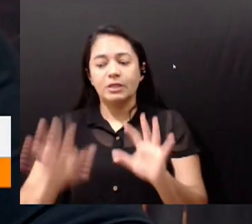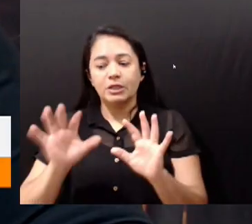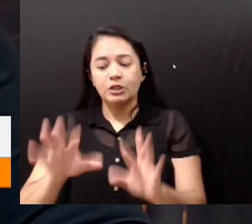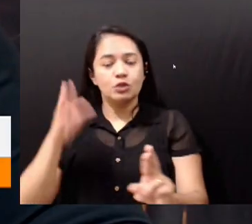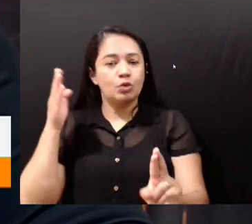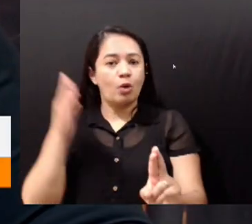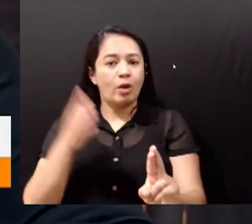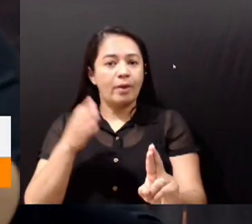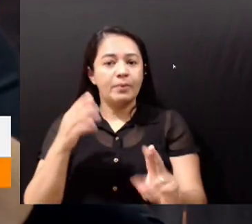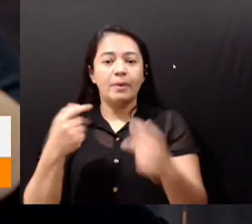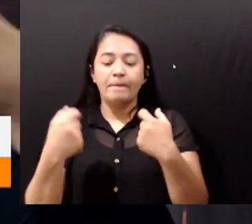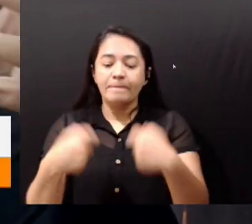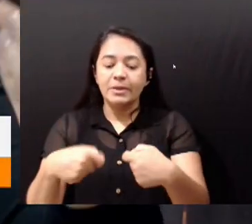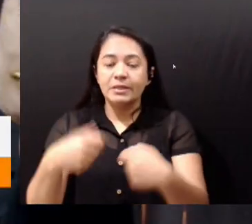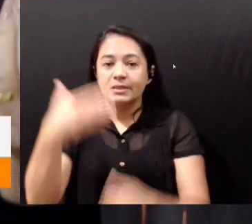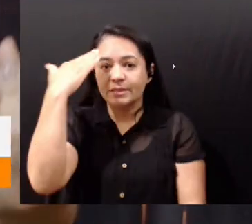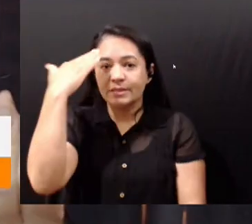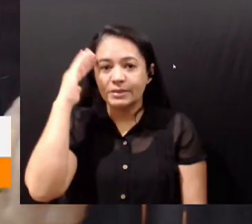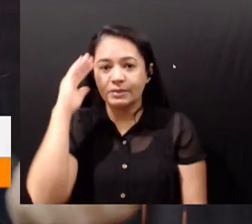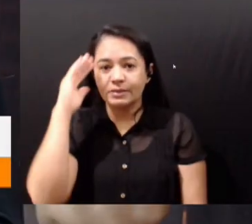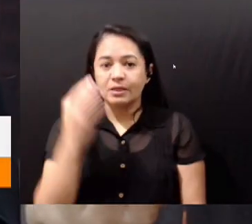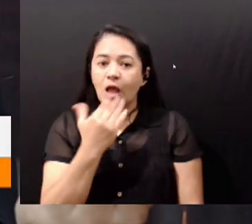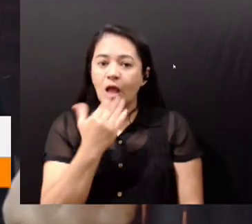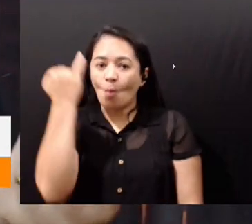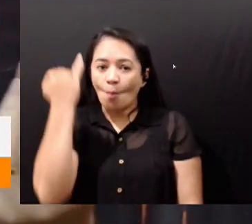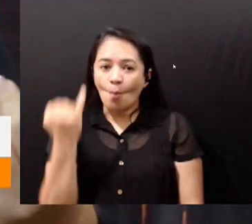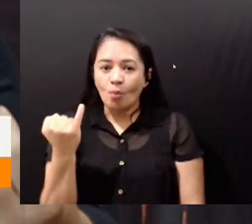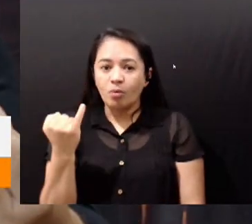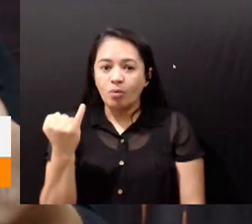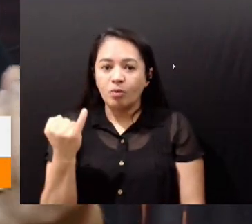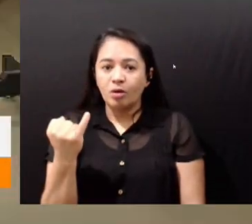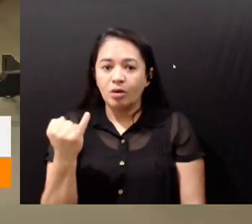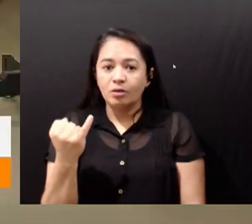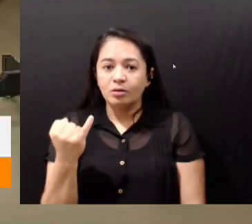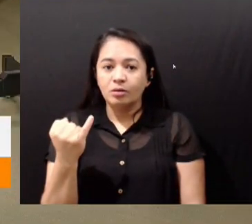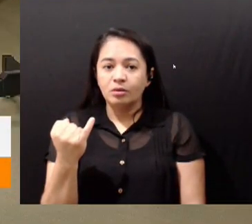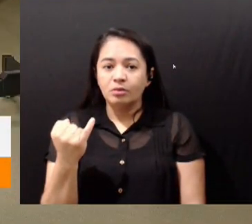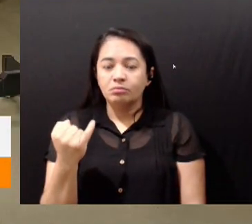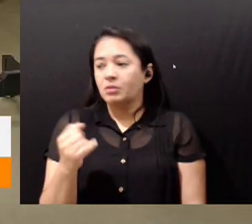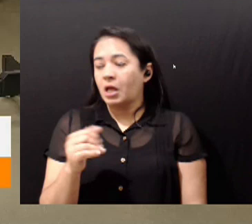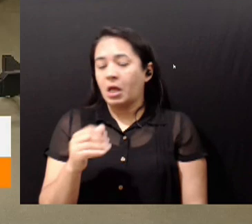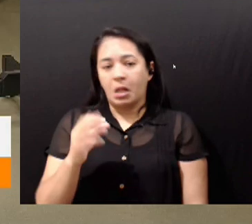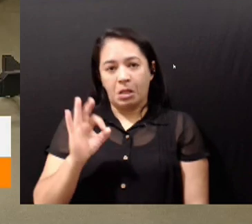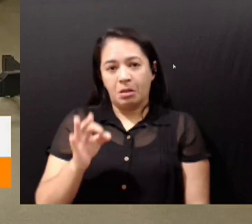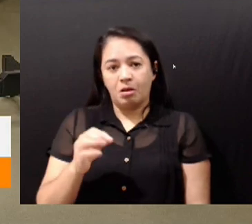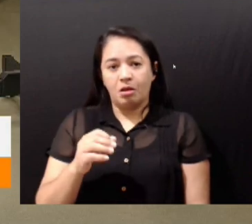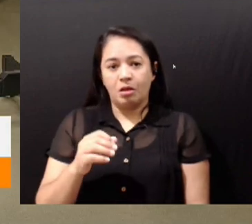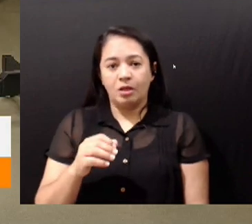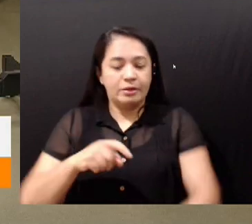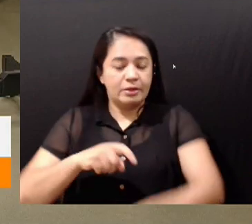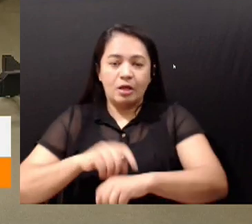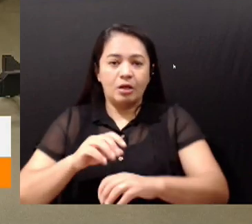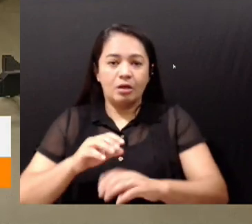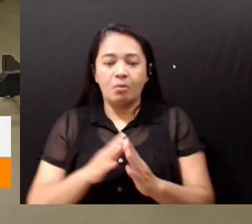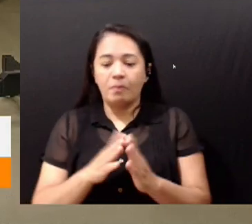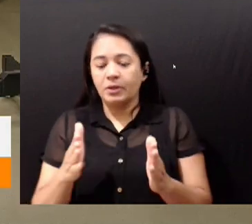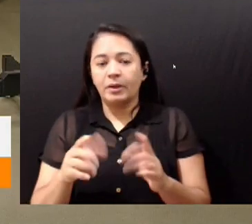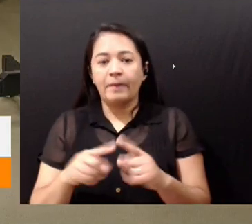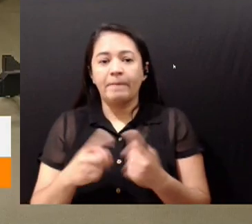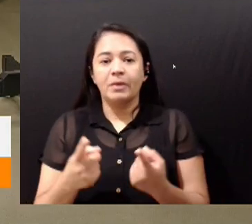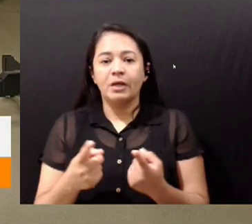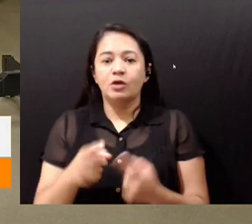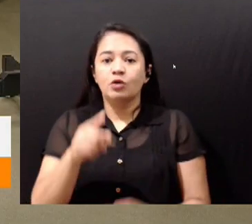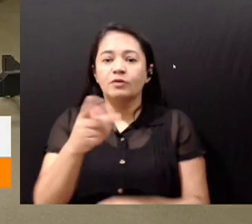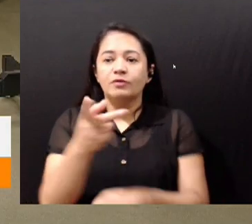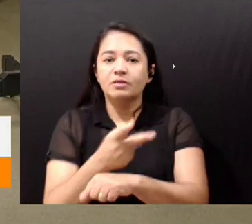não é que a dieta milagrosa, ela vai funcionar ela pontualmente. Funciona. Exato, mas não vai trazer o que você está buscando, né?